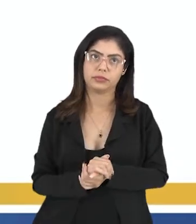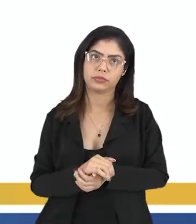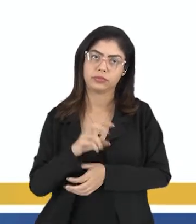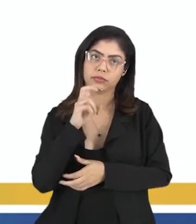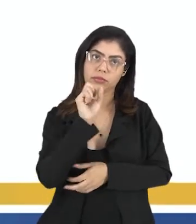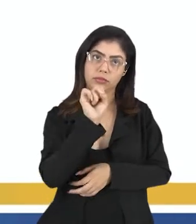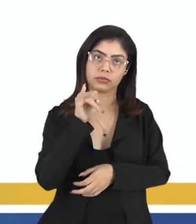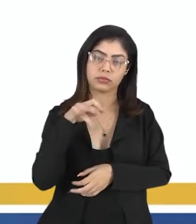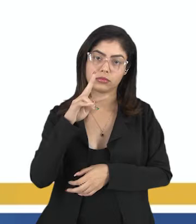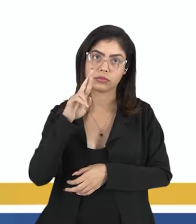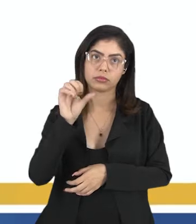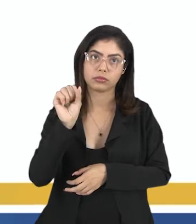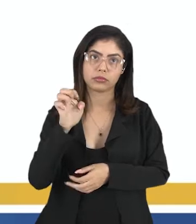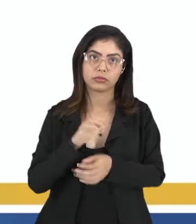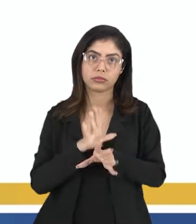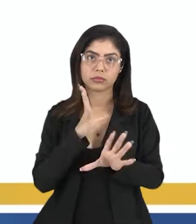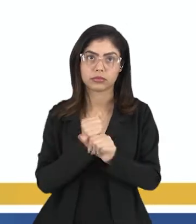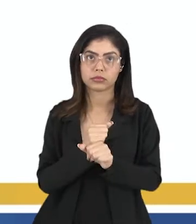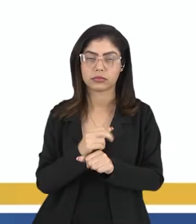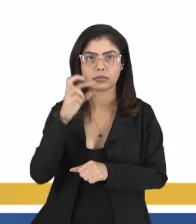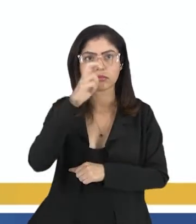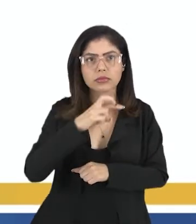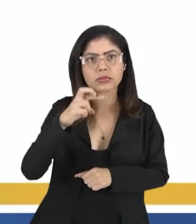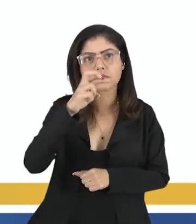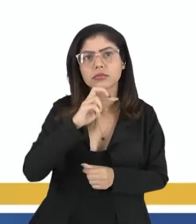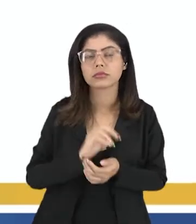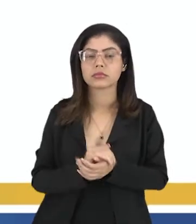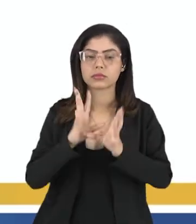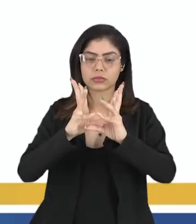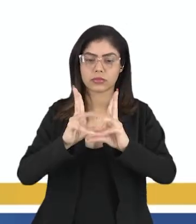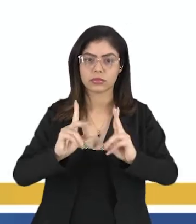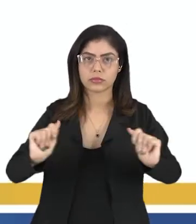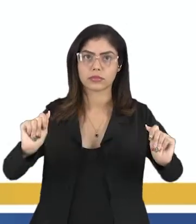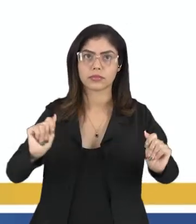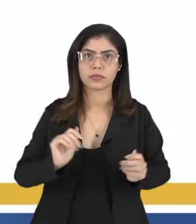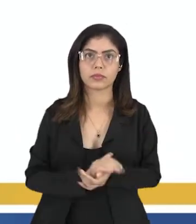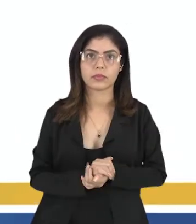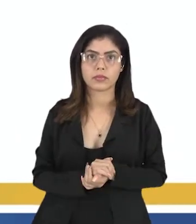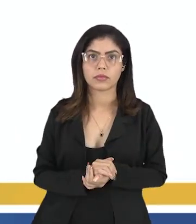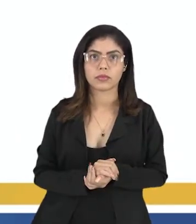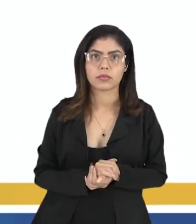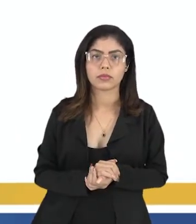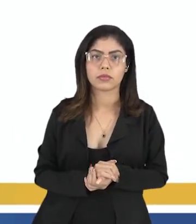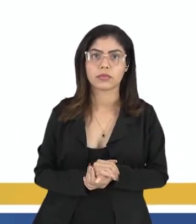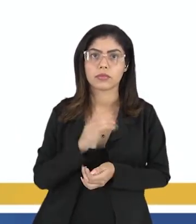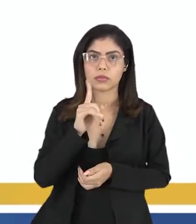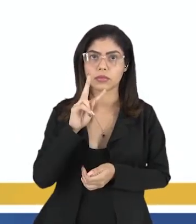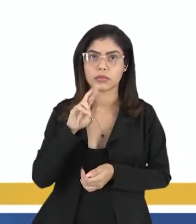de síntese ou adição, análise ou decomposição,